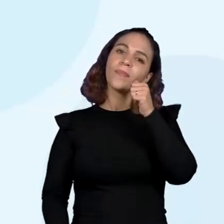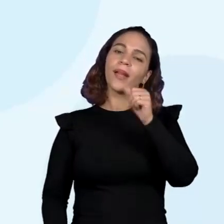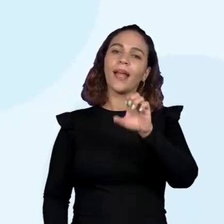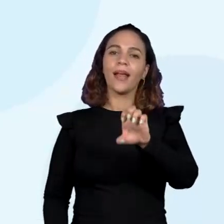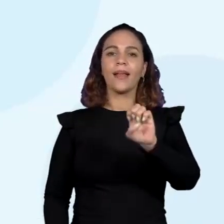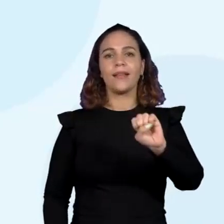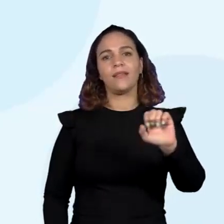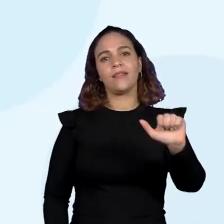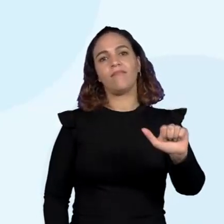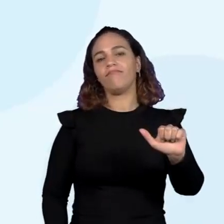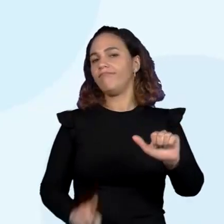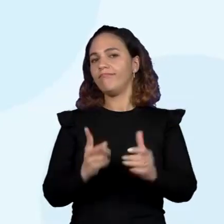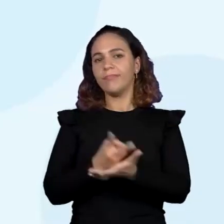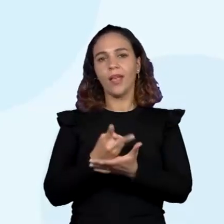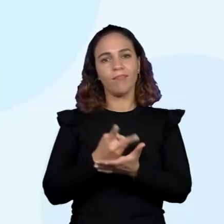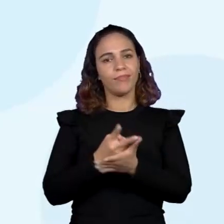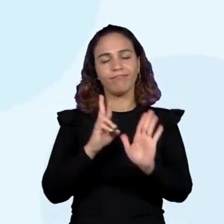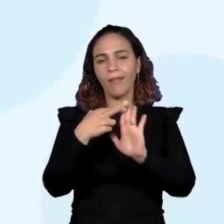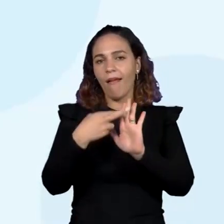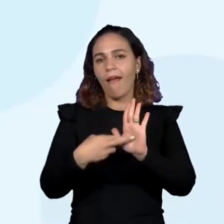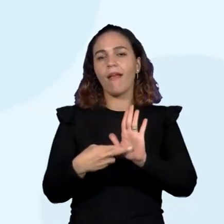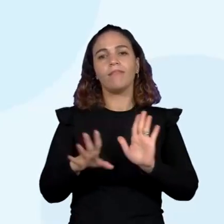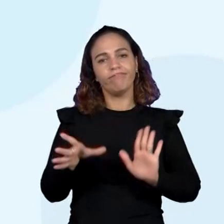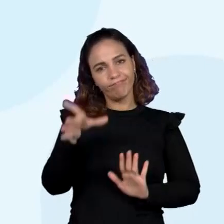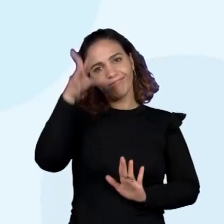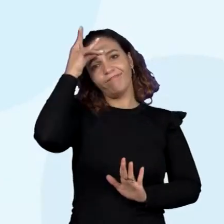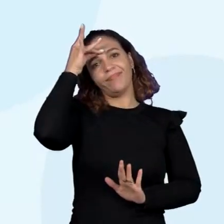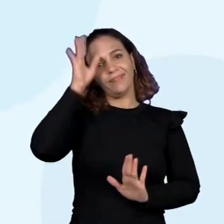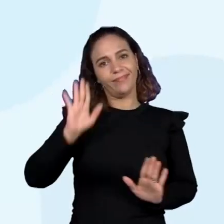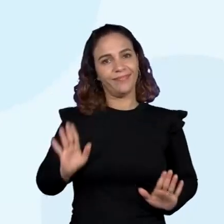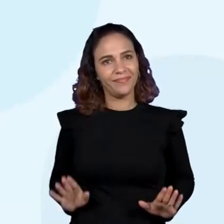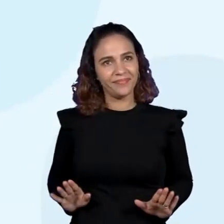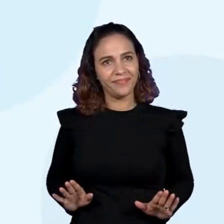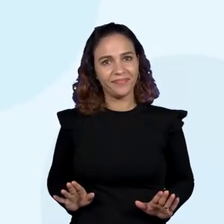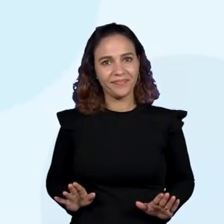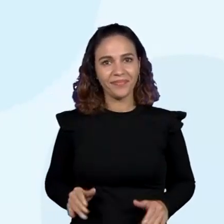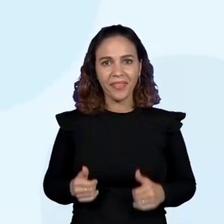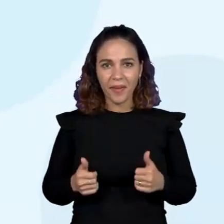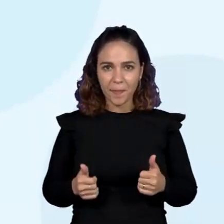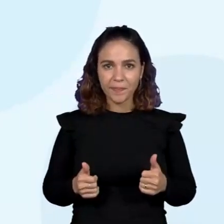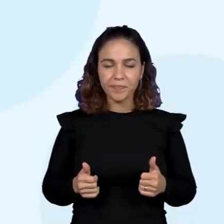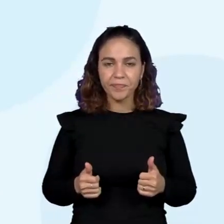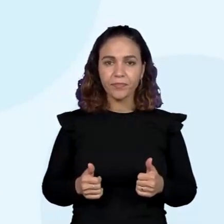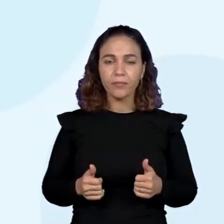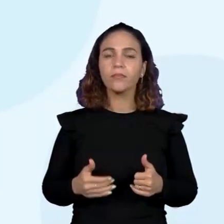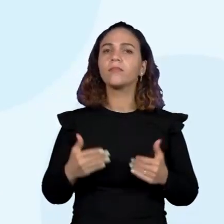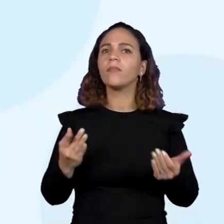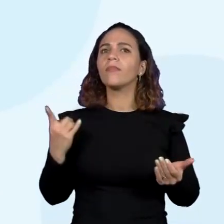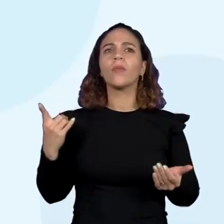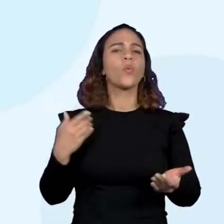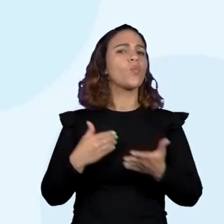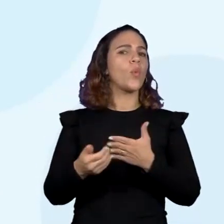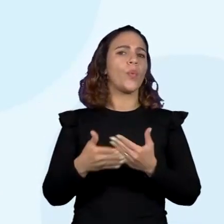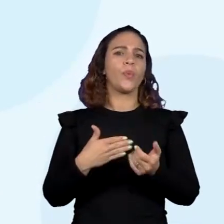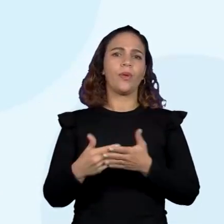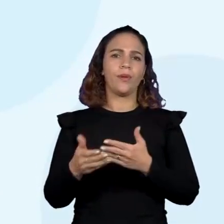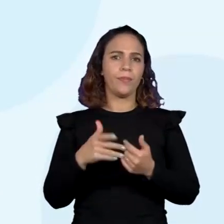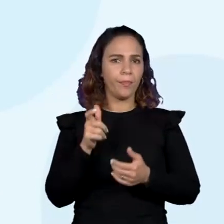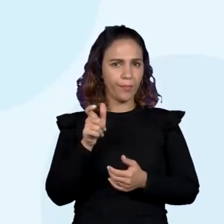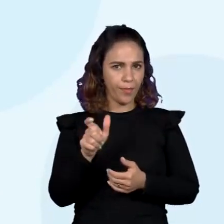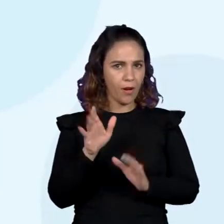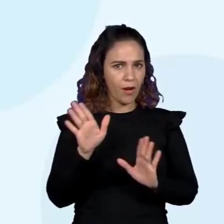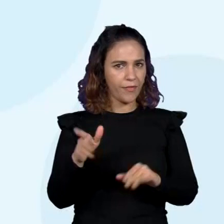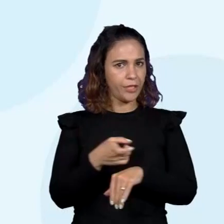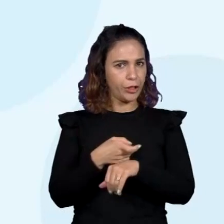em ESA. Esa com S. Isso serve para todos. Se eu